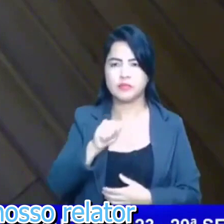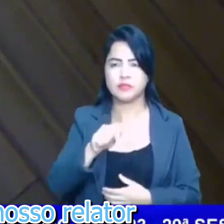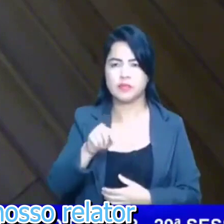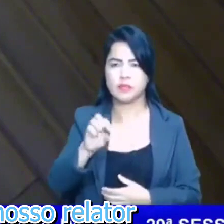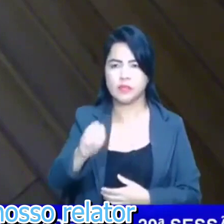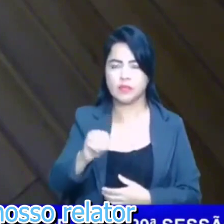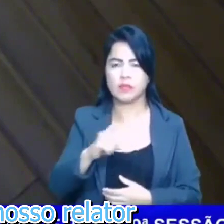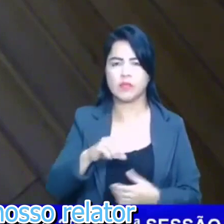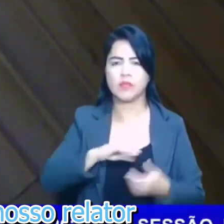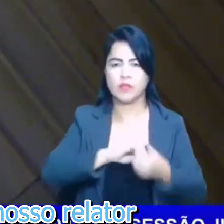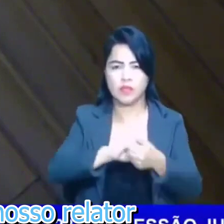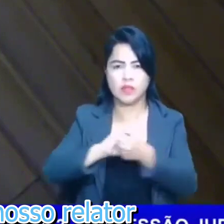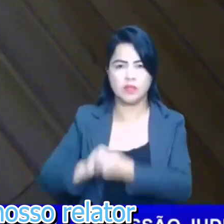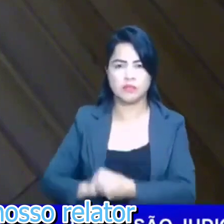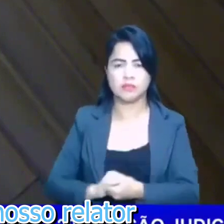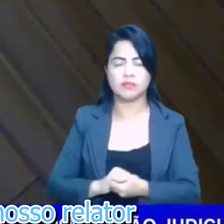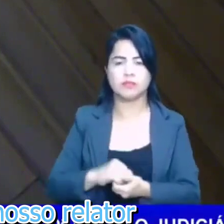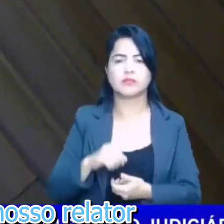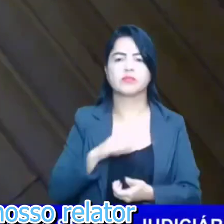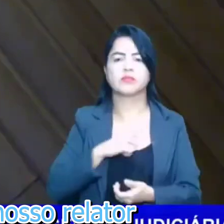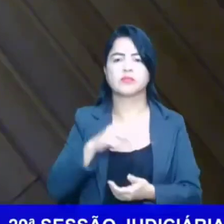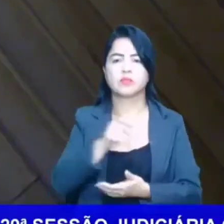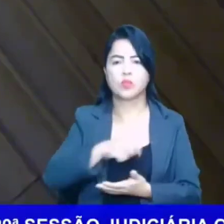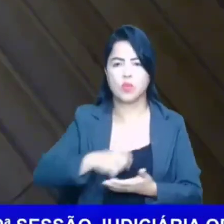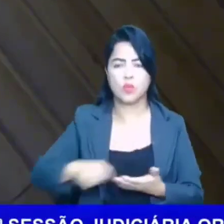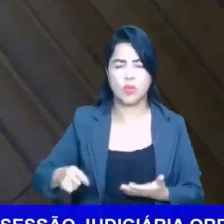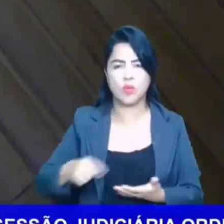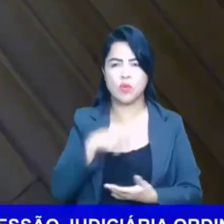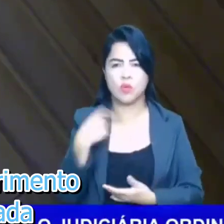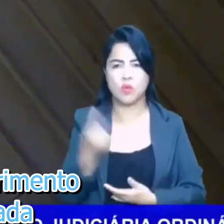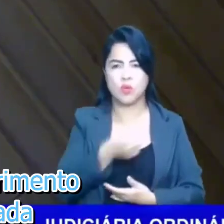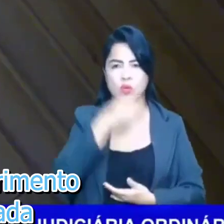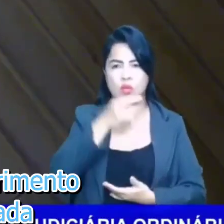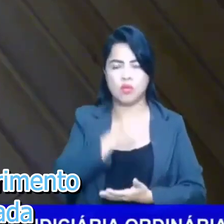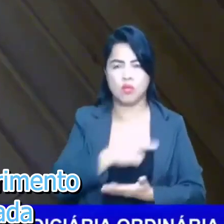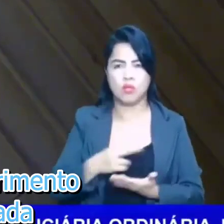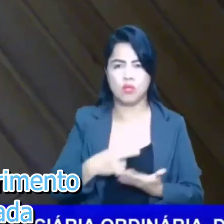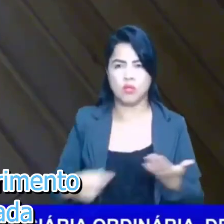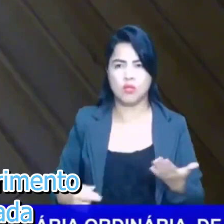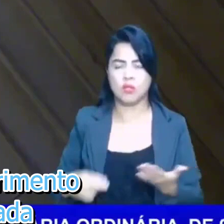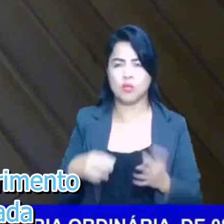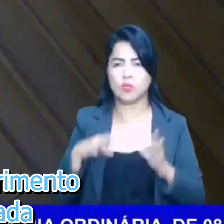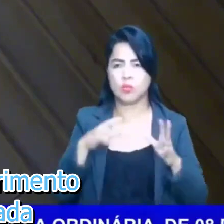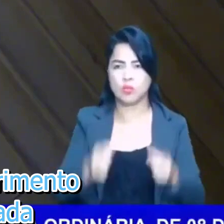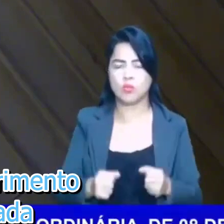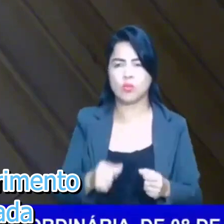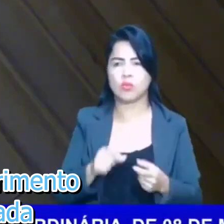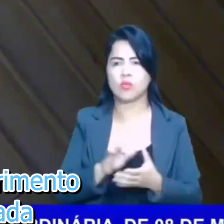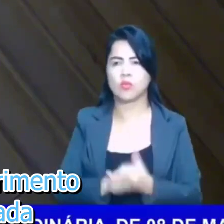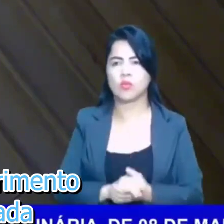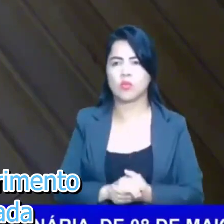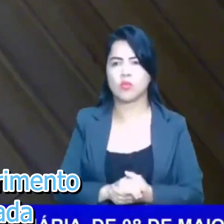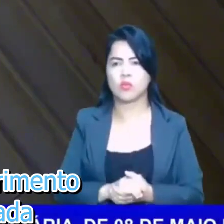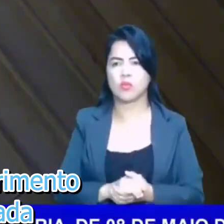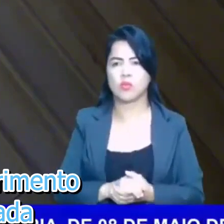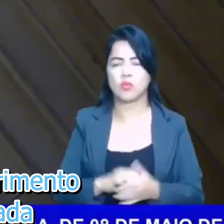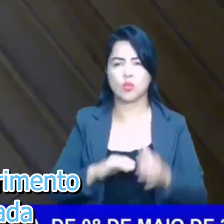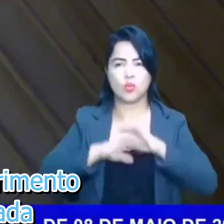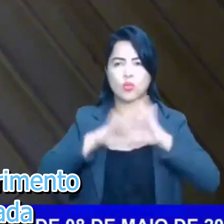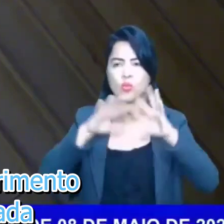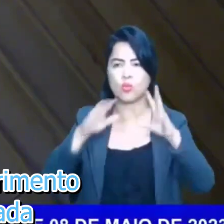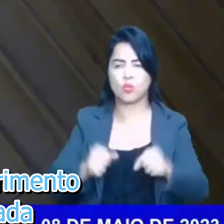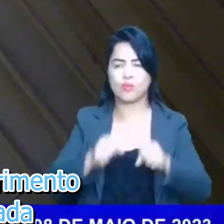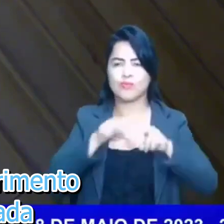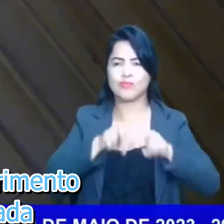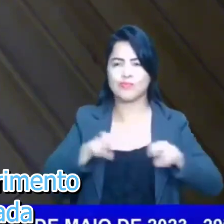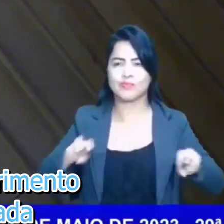pele clara, saúdo cabelo corregedor, curto, usa óculos. Peculiar a todas as áreas, em nome do qual cumprimento todos os